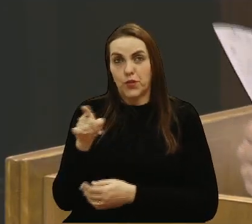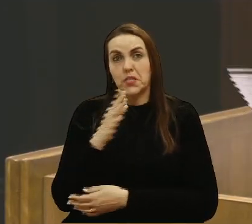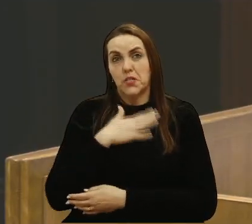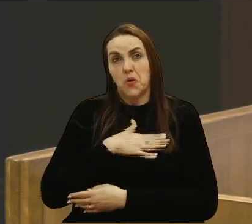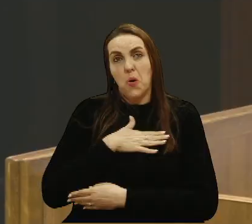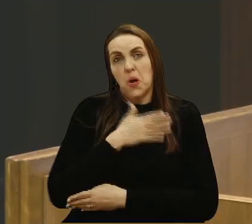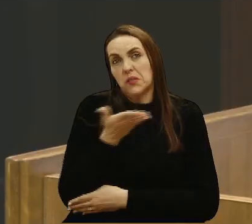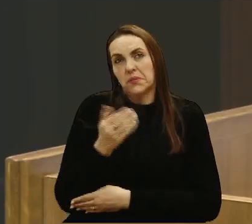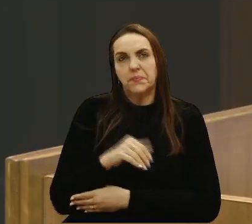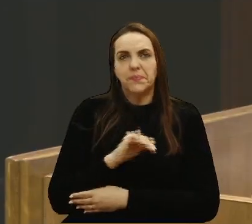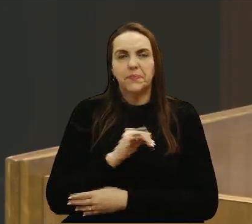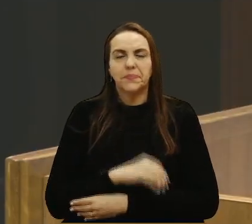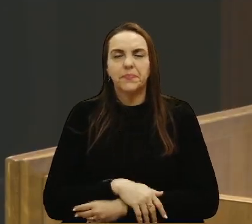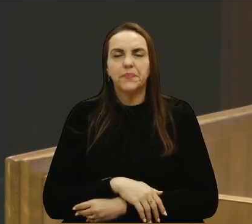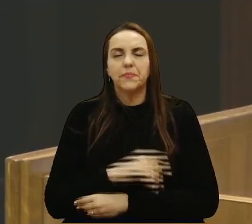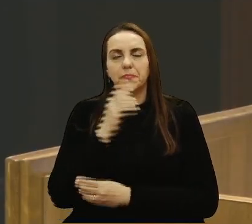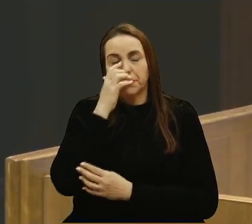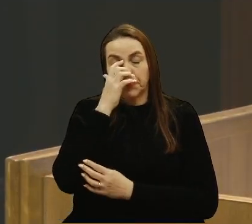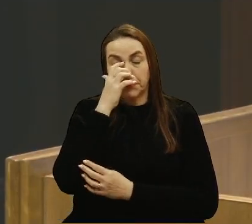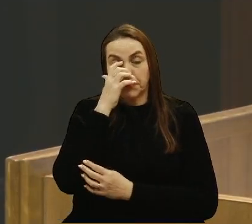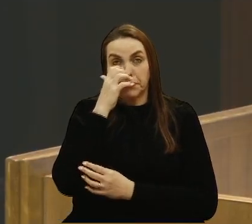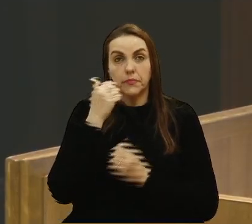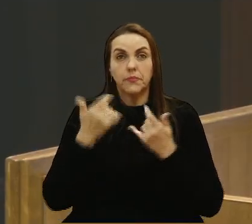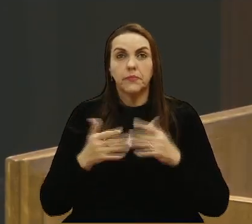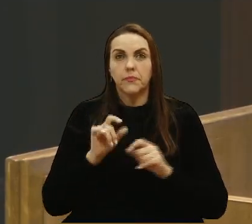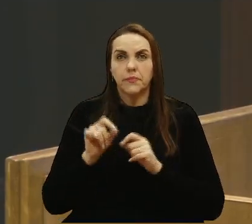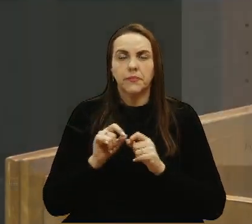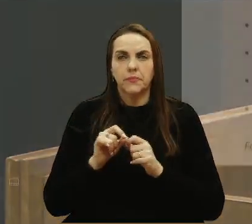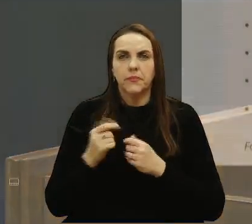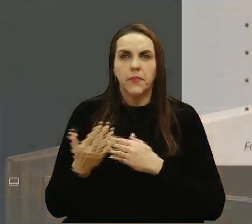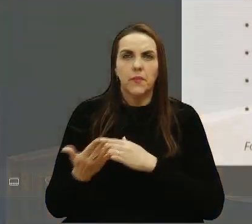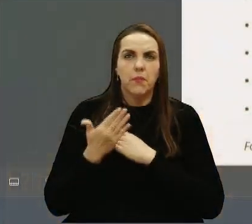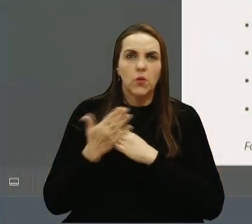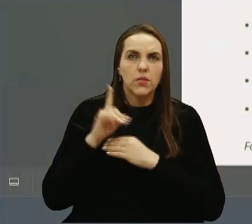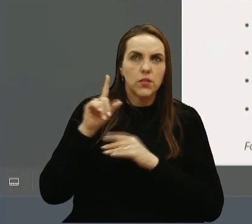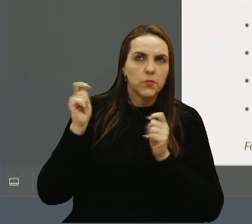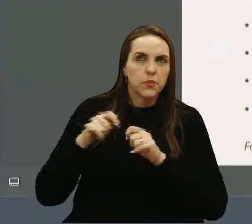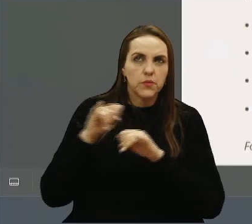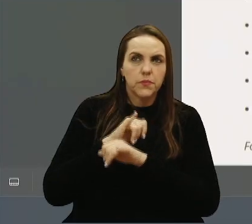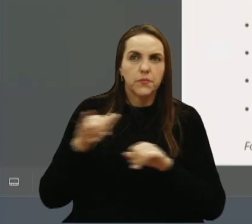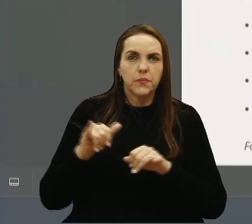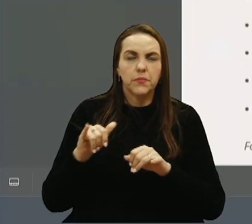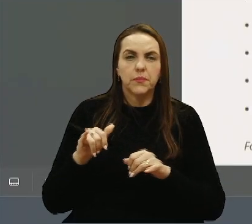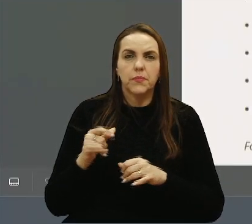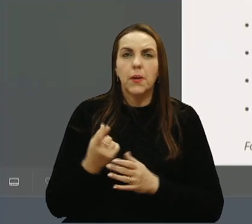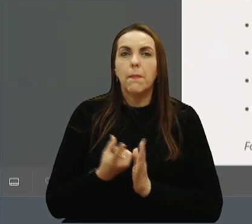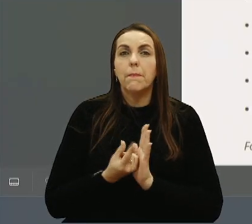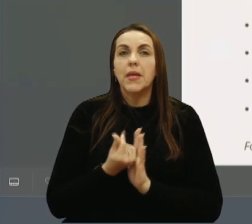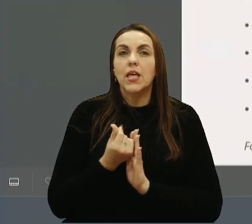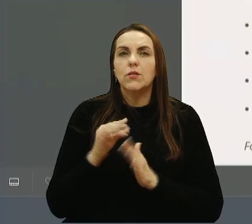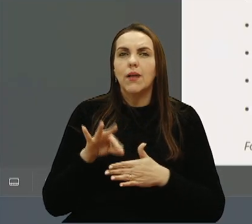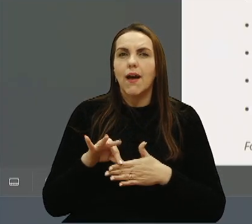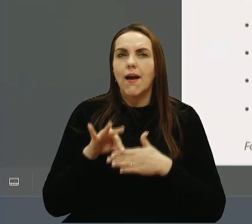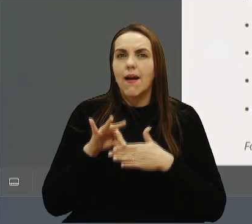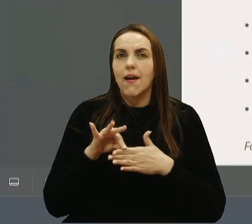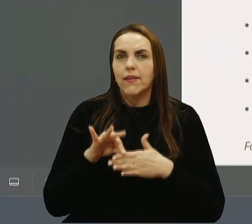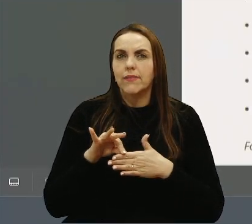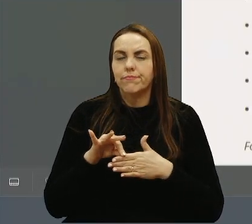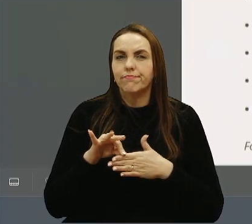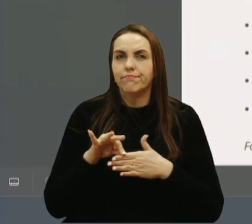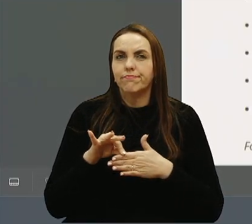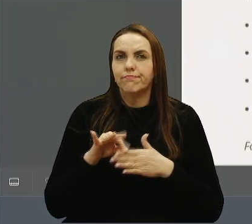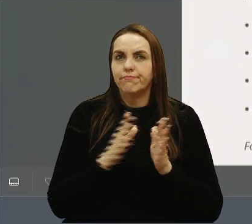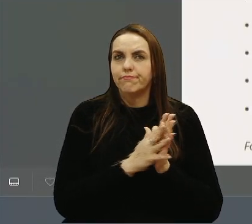IBGE. E aqui ele fala o seguinte, se meu assessor puder divulgar ali, ó. O preço da carne. Nos últimos